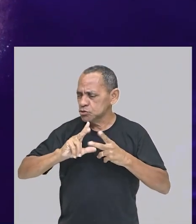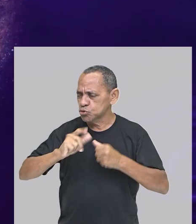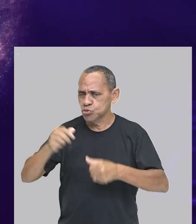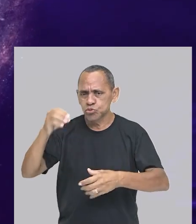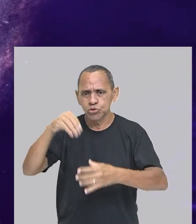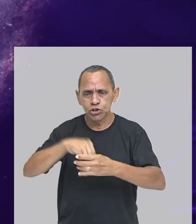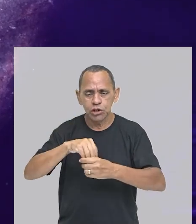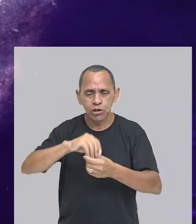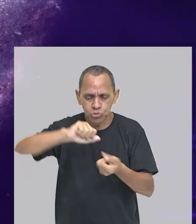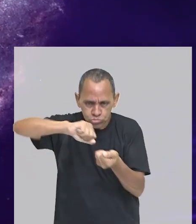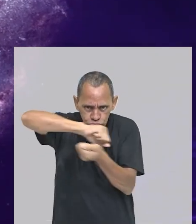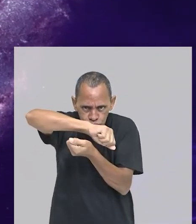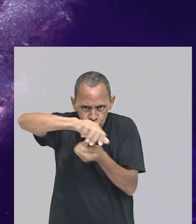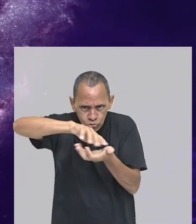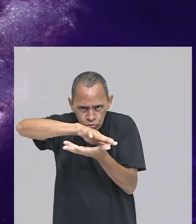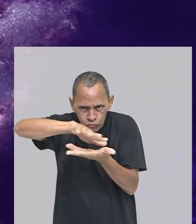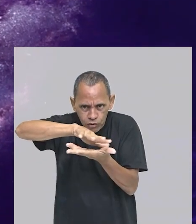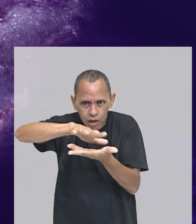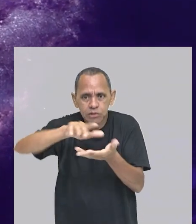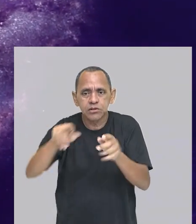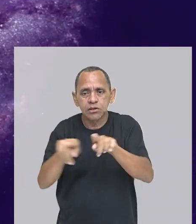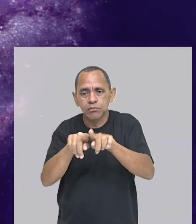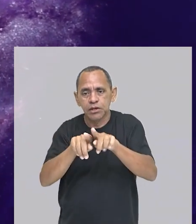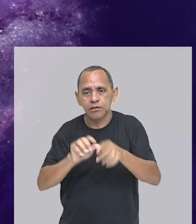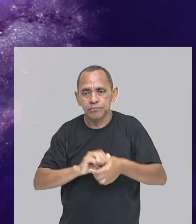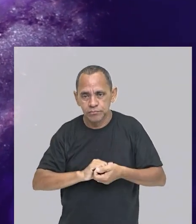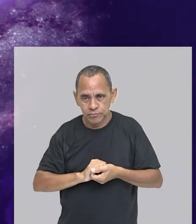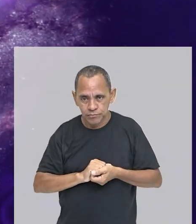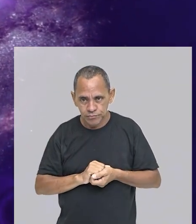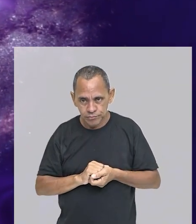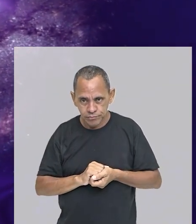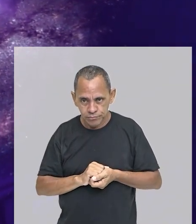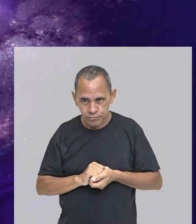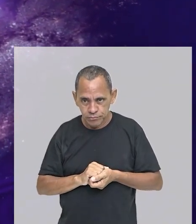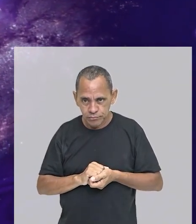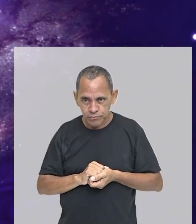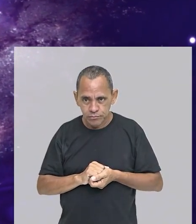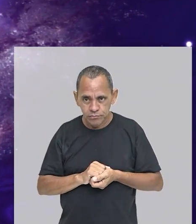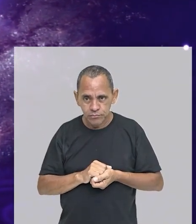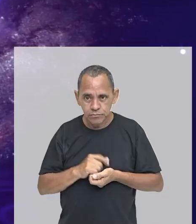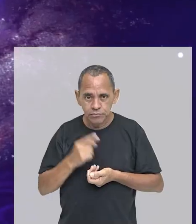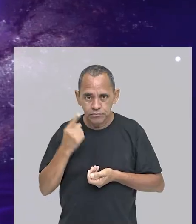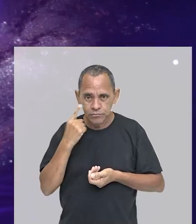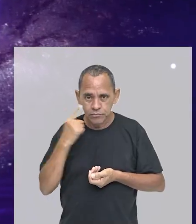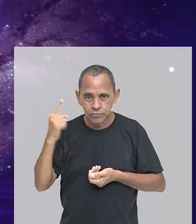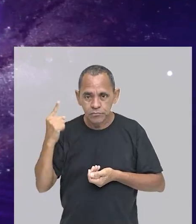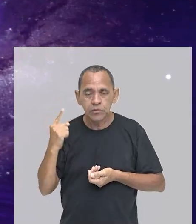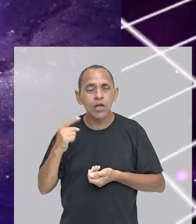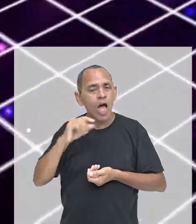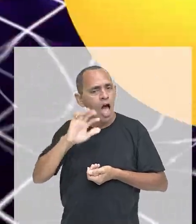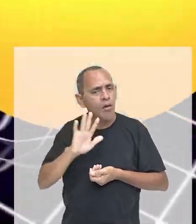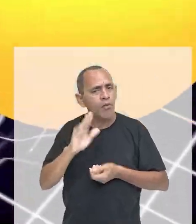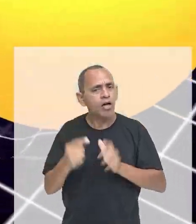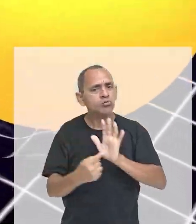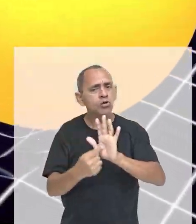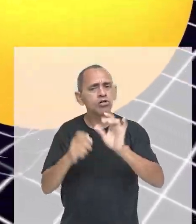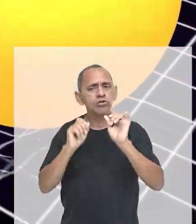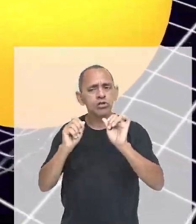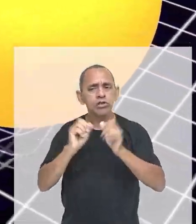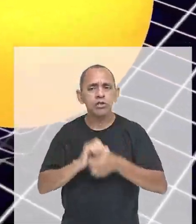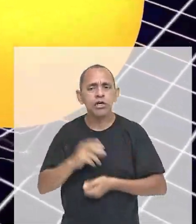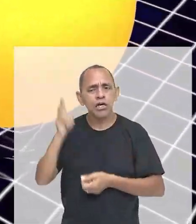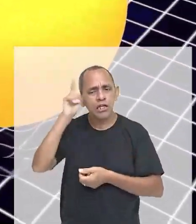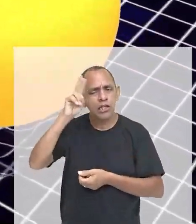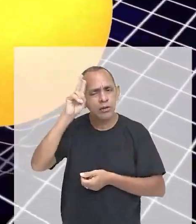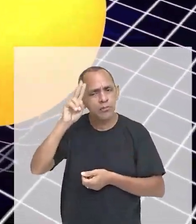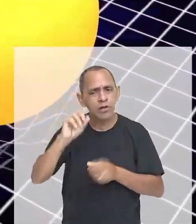nosso universo, tá certo? Lembrando, né, gente, que o universo ele tem